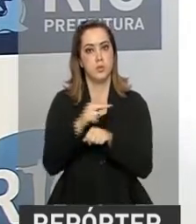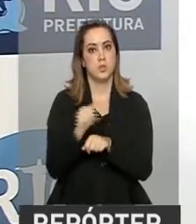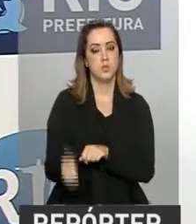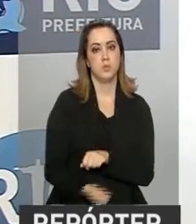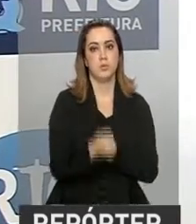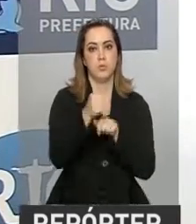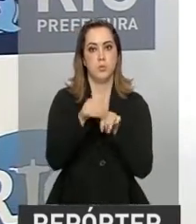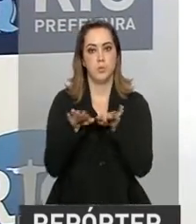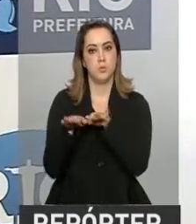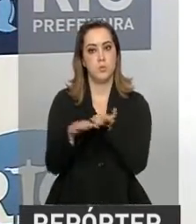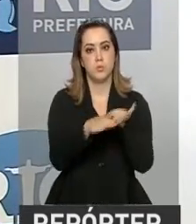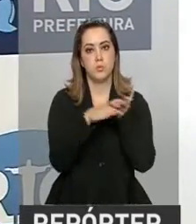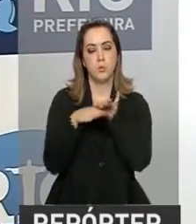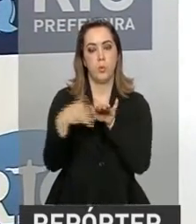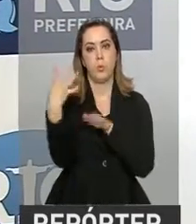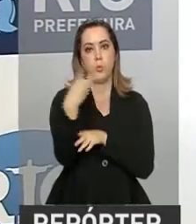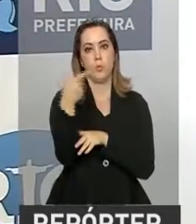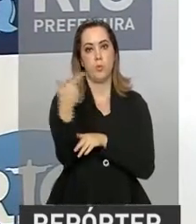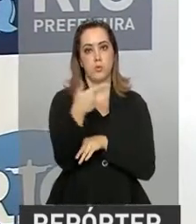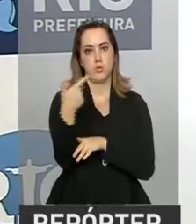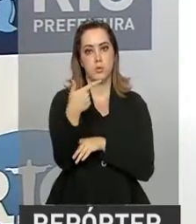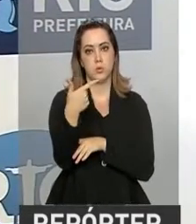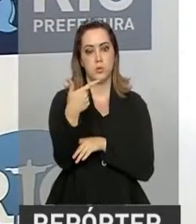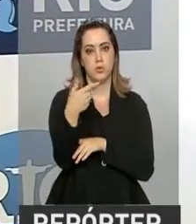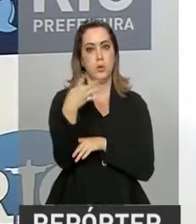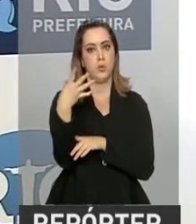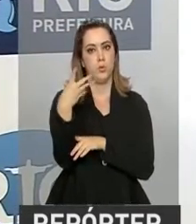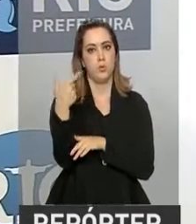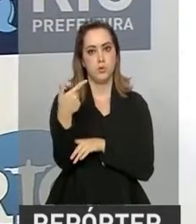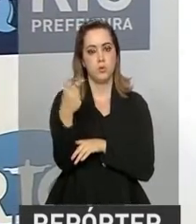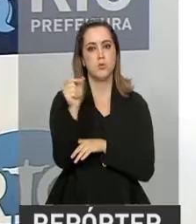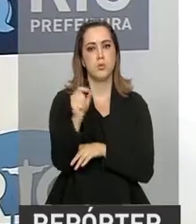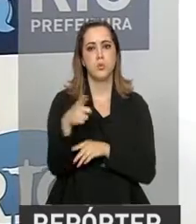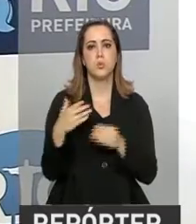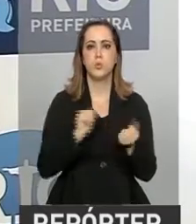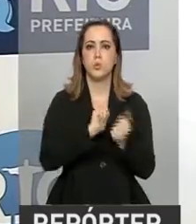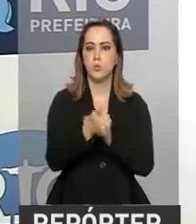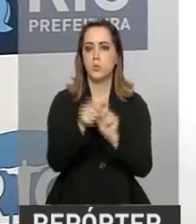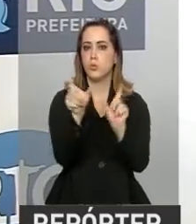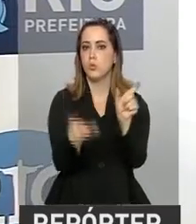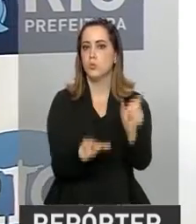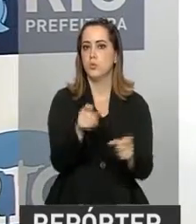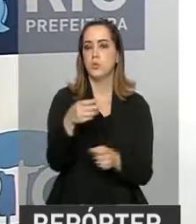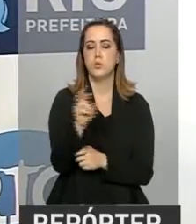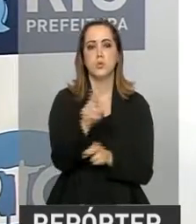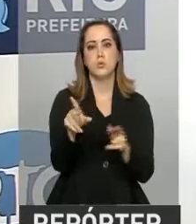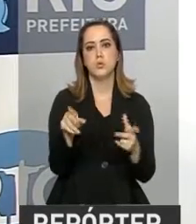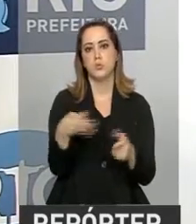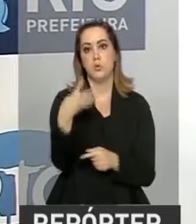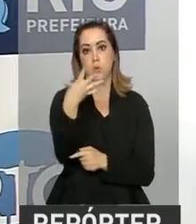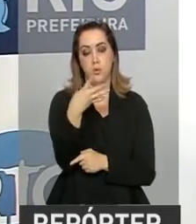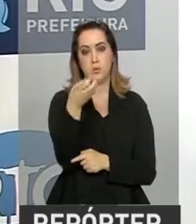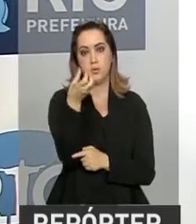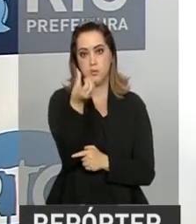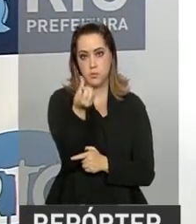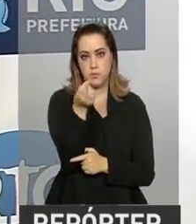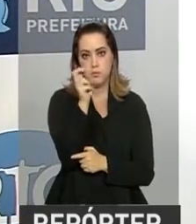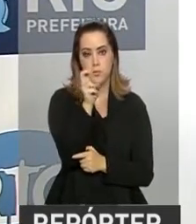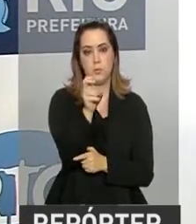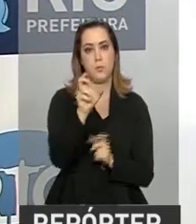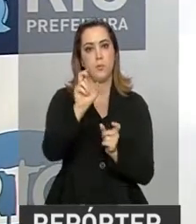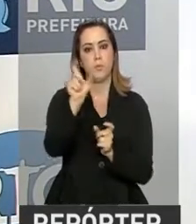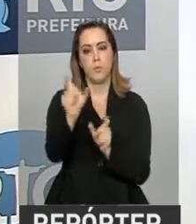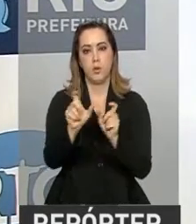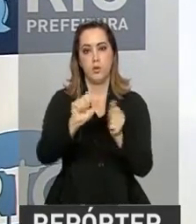democrático em relação às 42 modalidades, é a sua maior participação com 465 atletas, então a gente teve